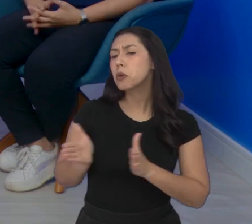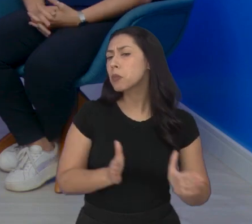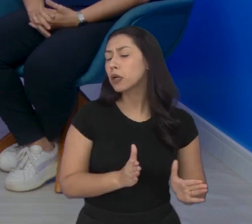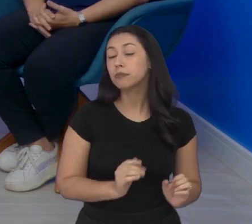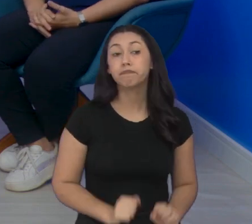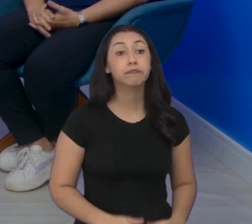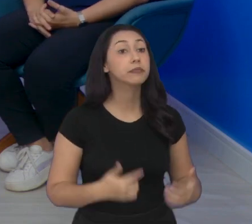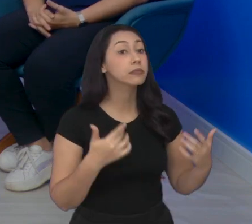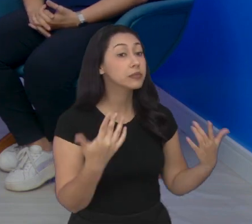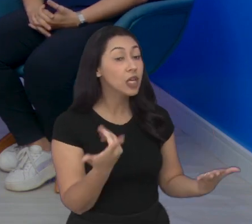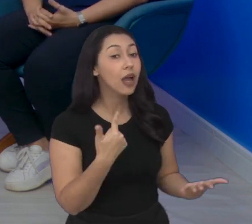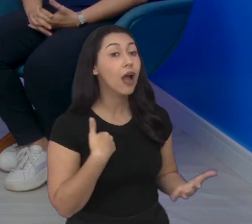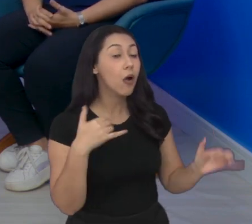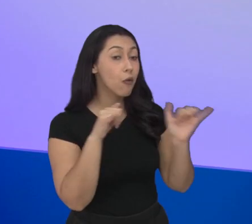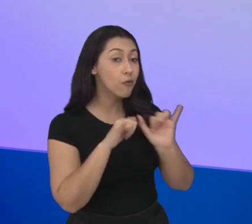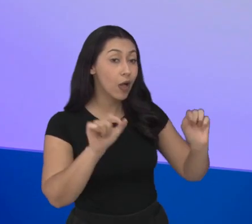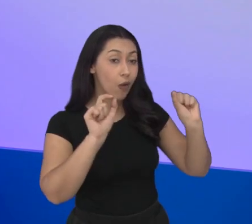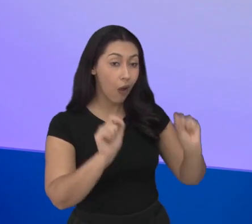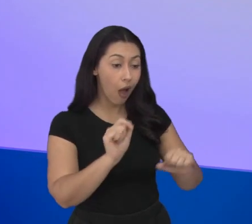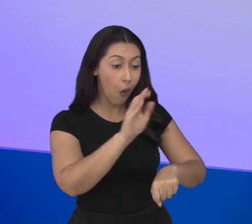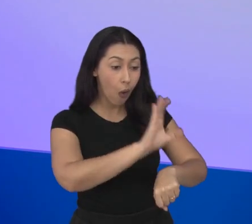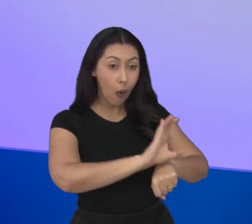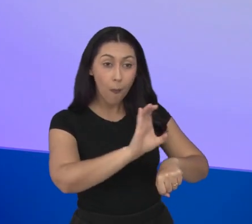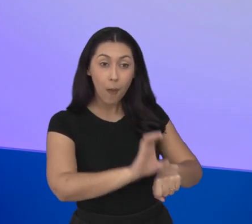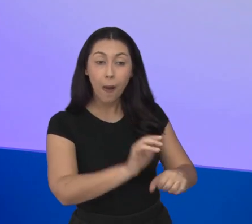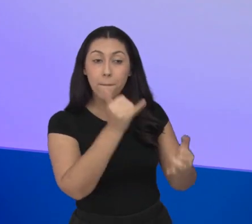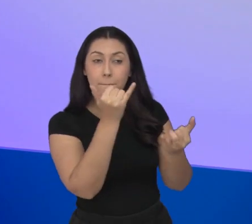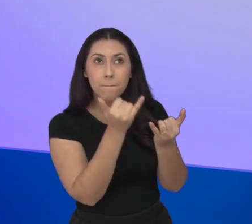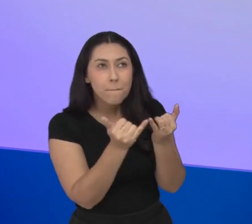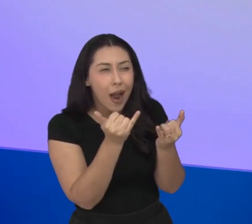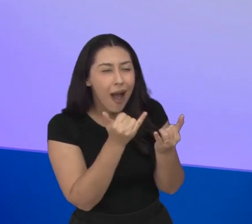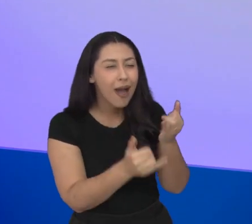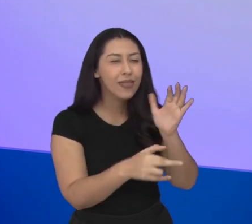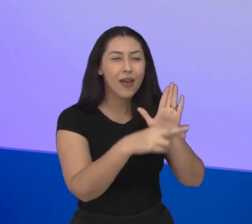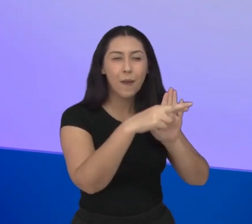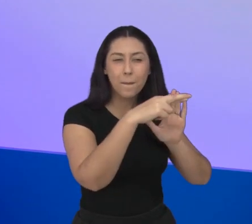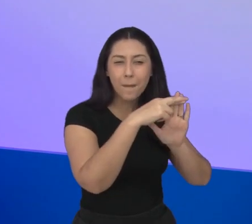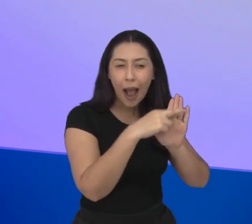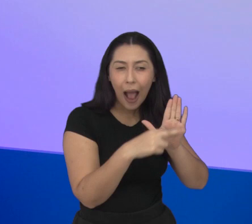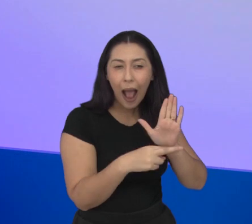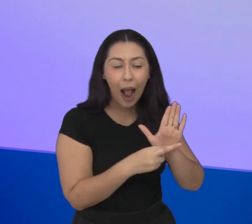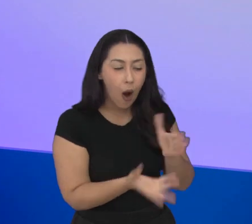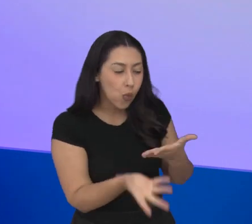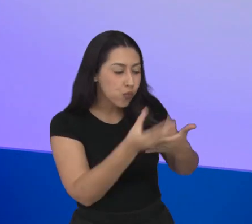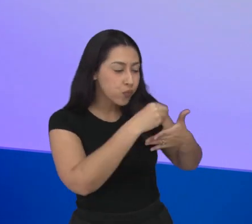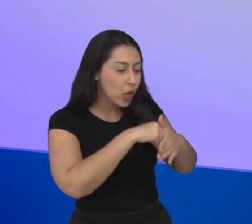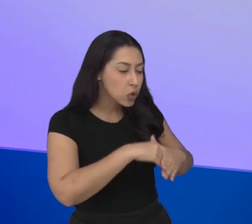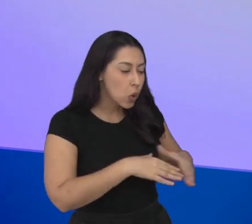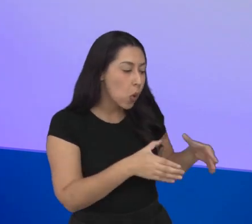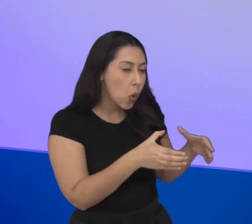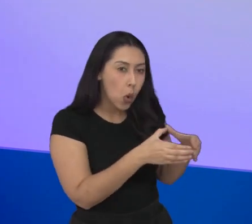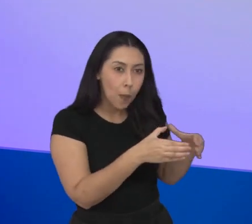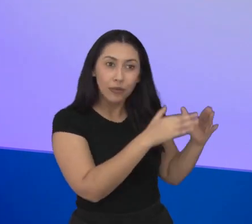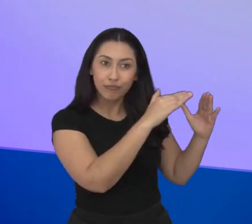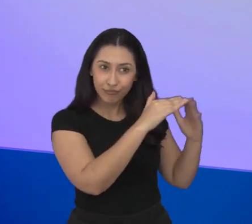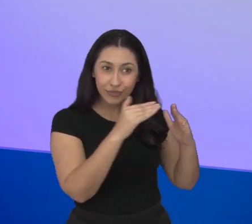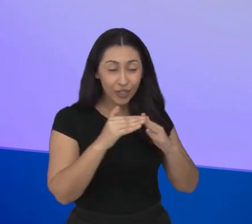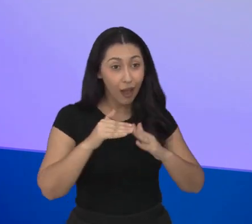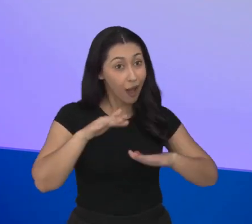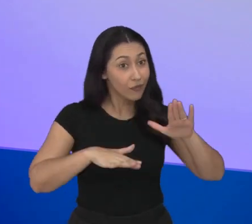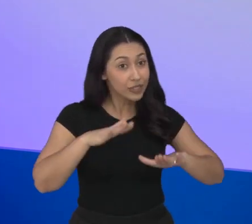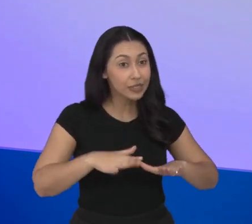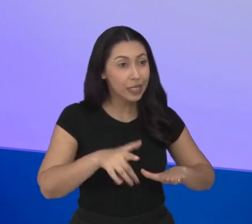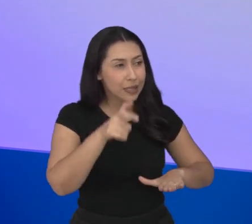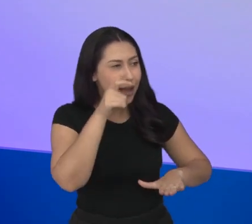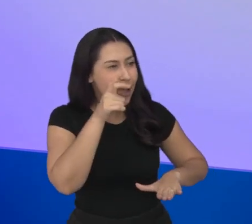processo? Seguinte, eu costumo dizer que o Código Civil ele é muito parecido com o regimento interno dos condomínios. Muita gente que está nos assistindo nesse momento